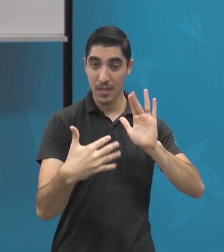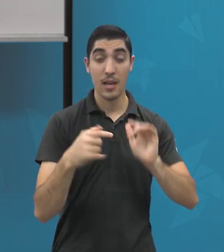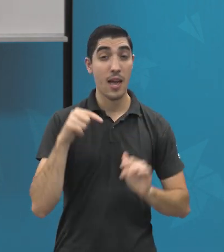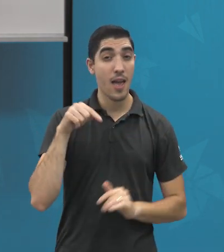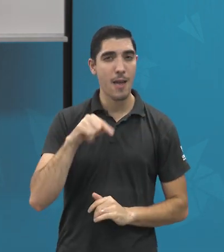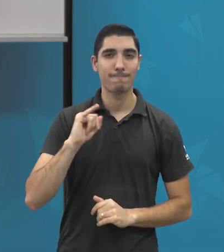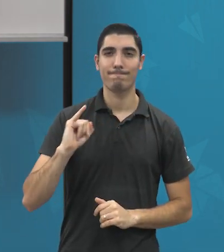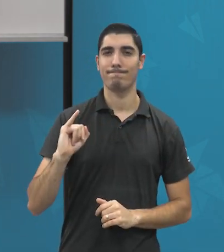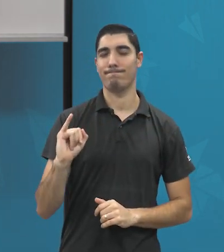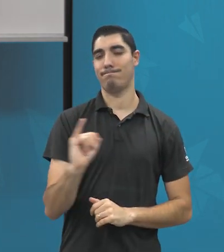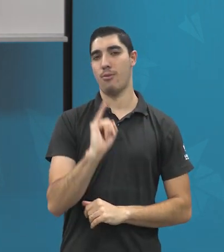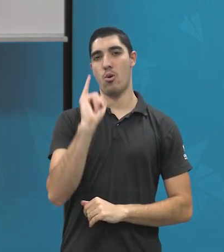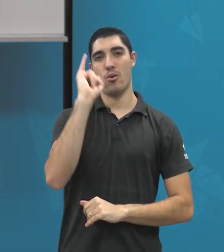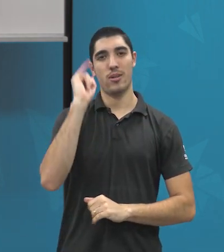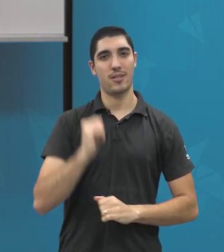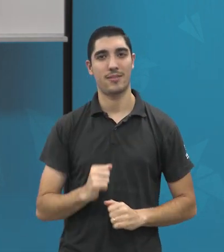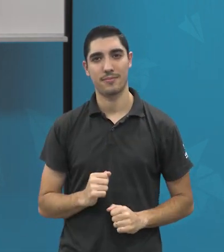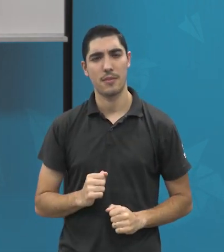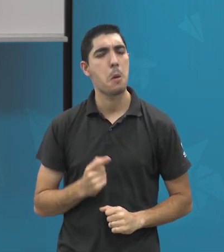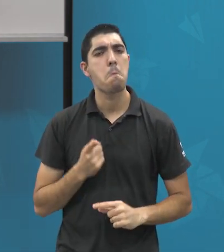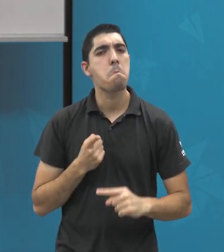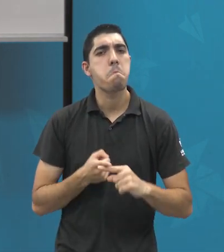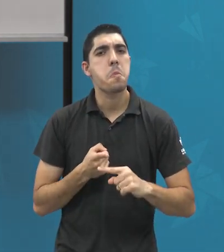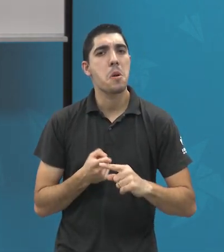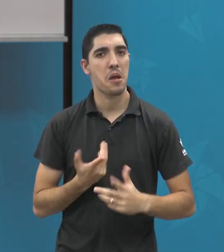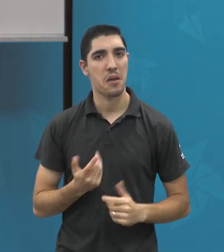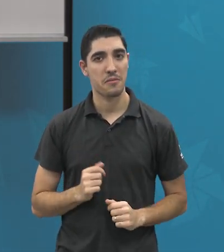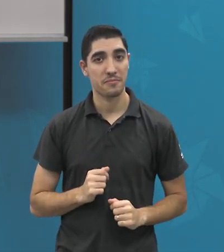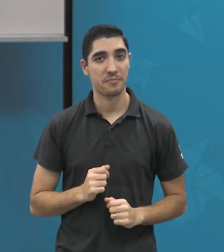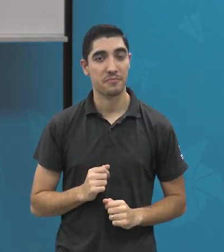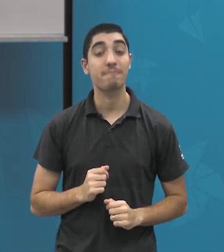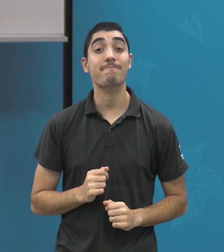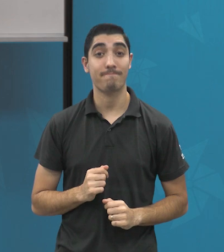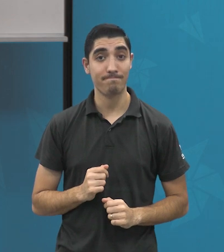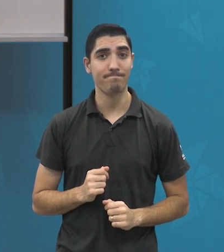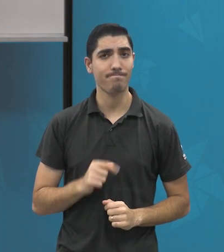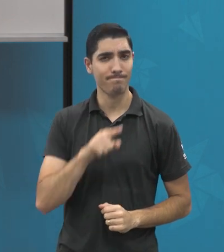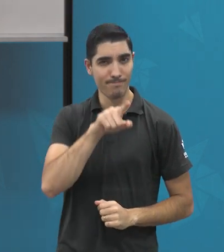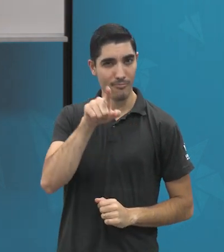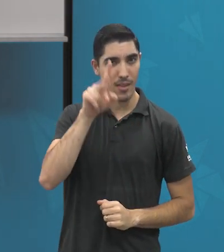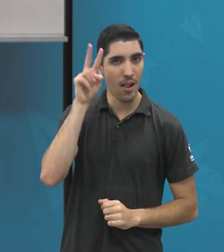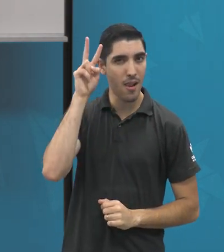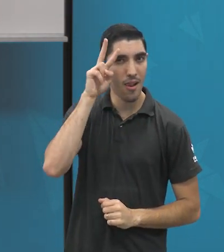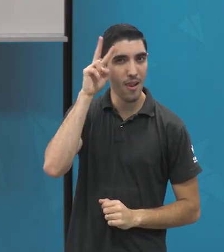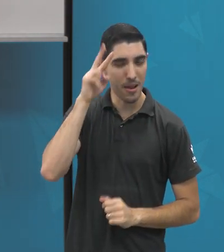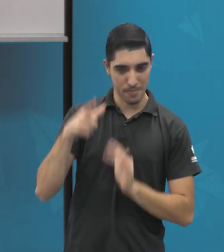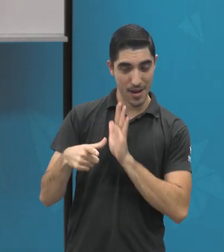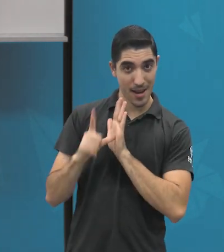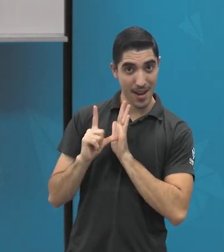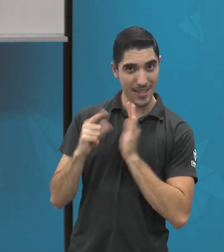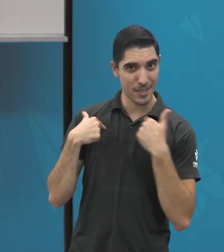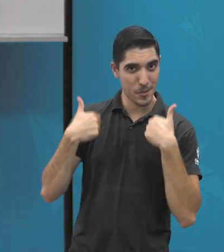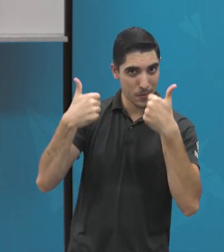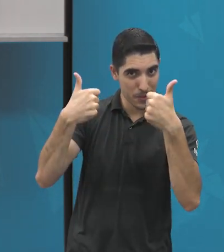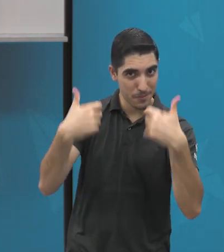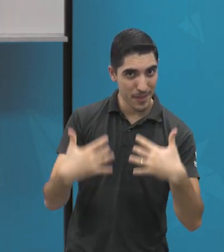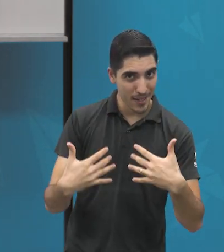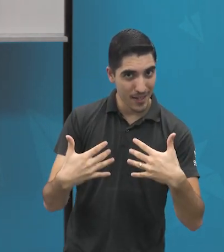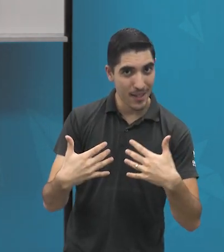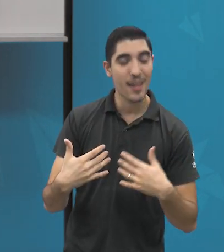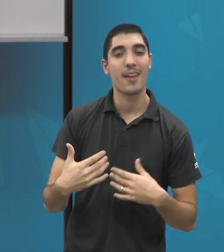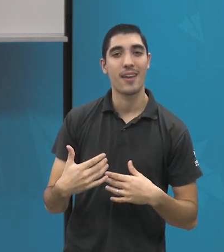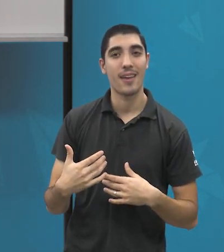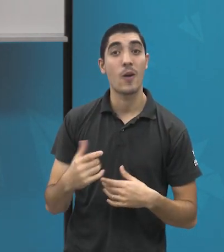muito significativo. Por que ele é muito significativo? Se vocês se lembrarem, eu comecei a nossa